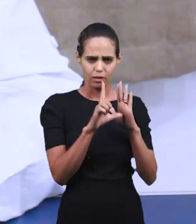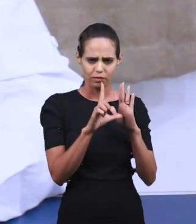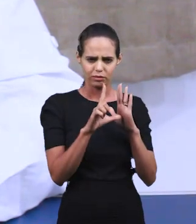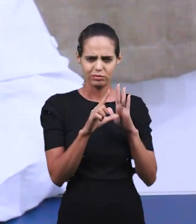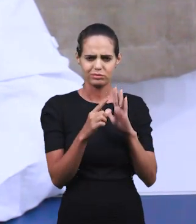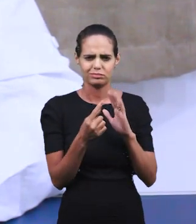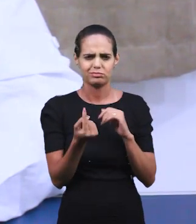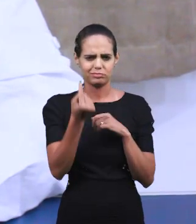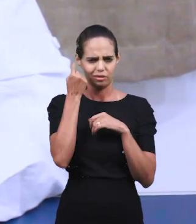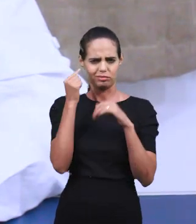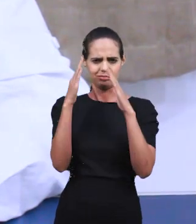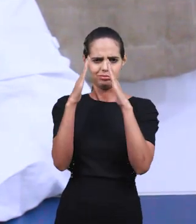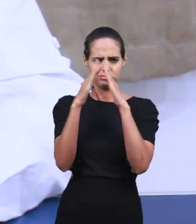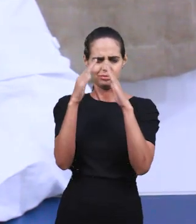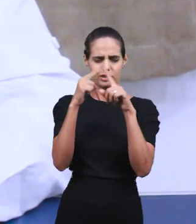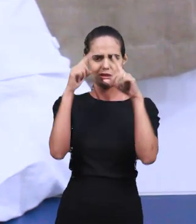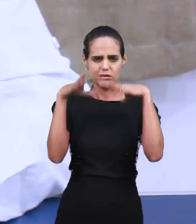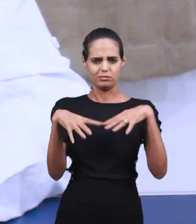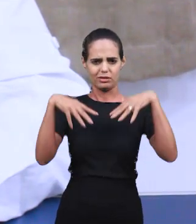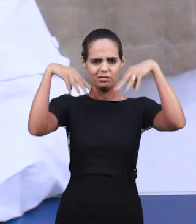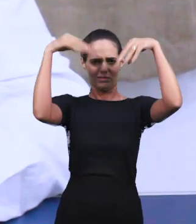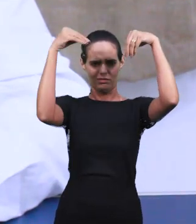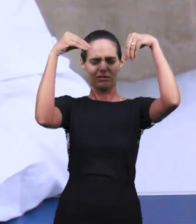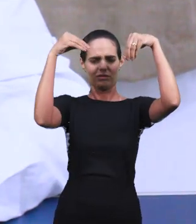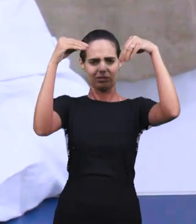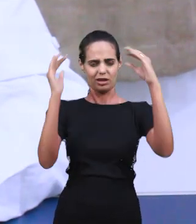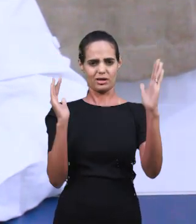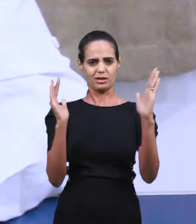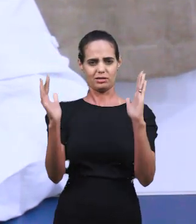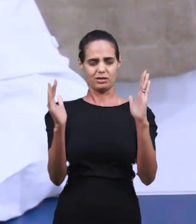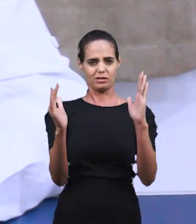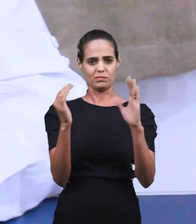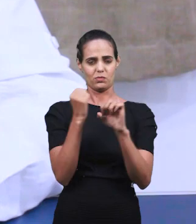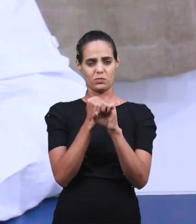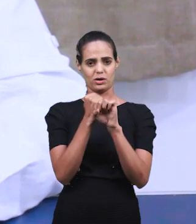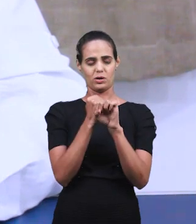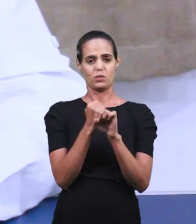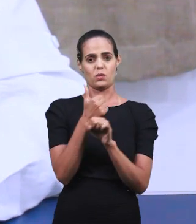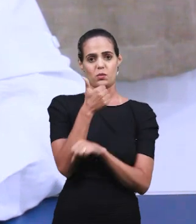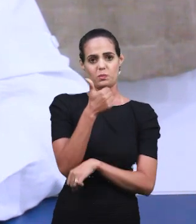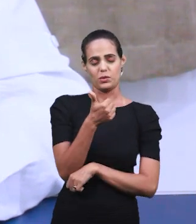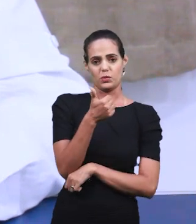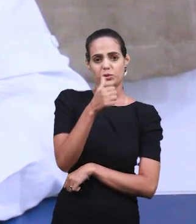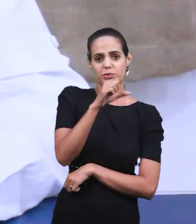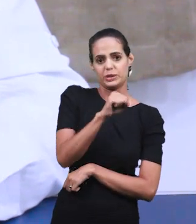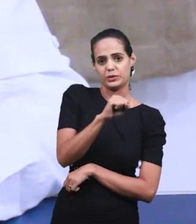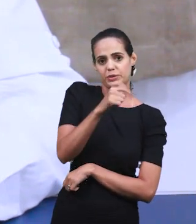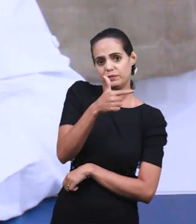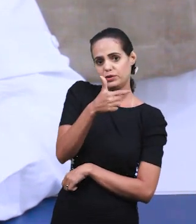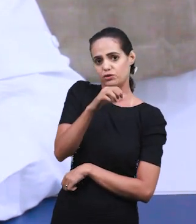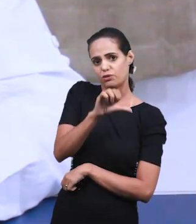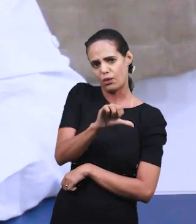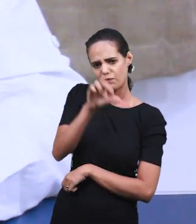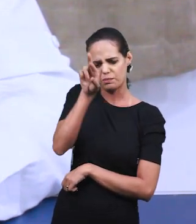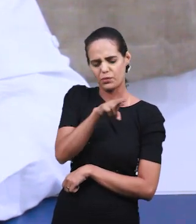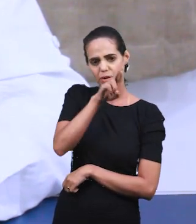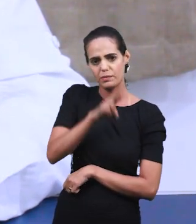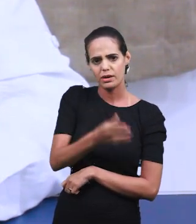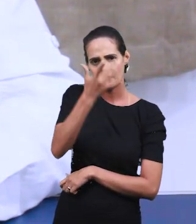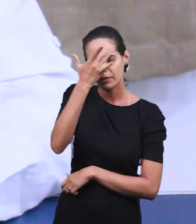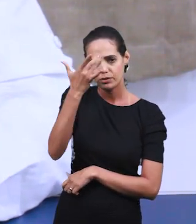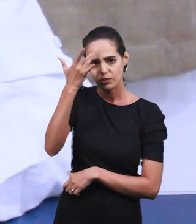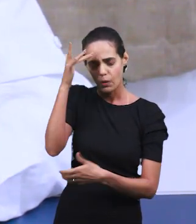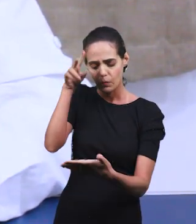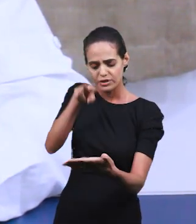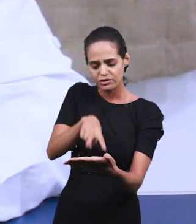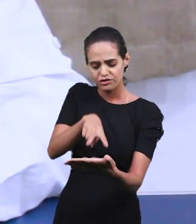daquele período, no ano de 1229, que proibia as pessoas de terem acesso à leitura da